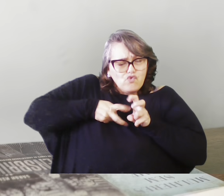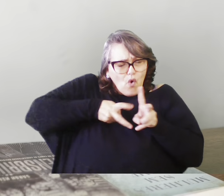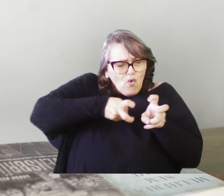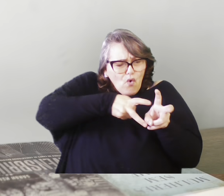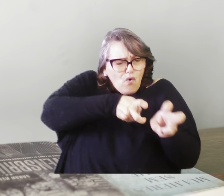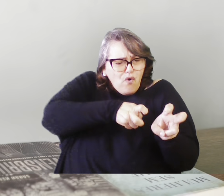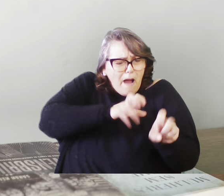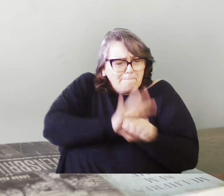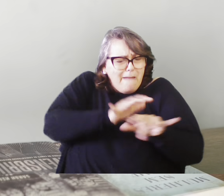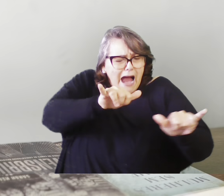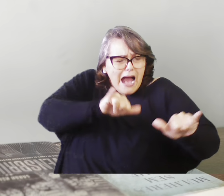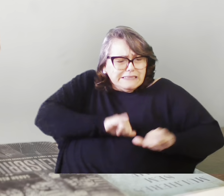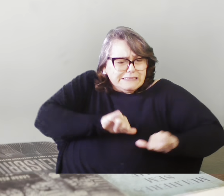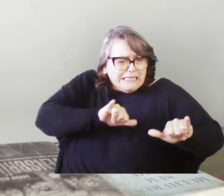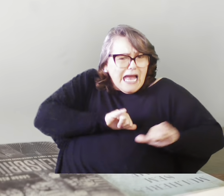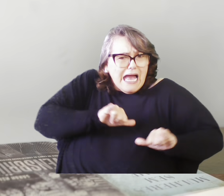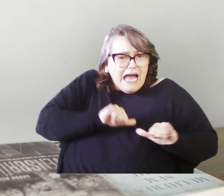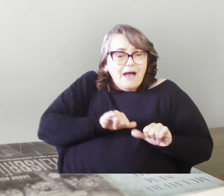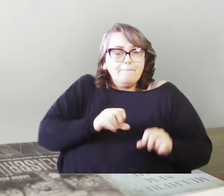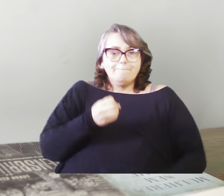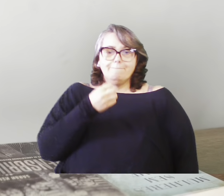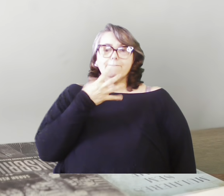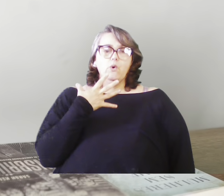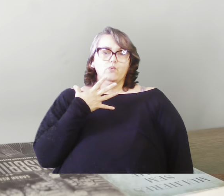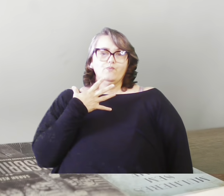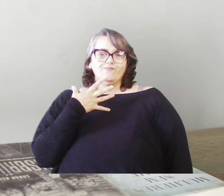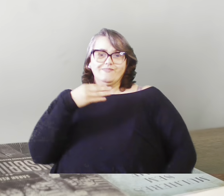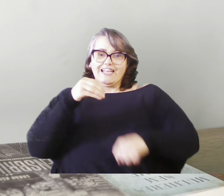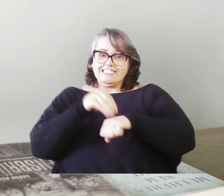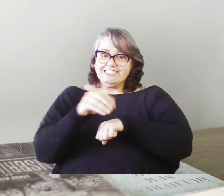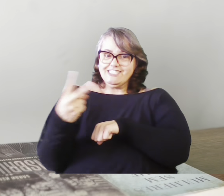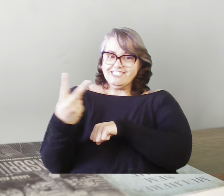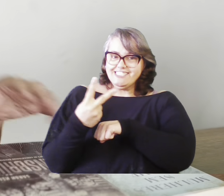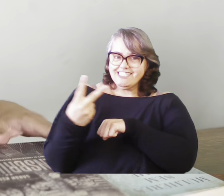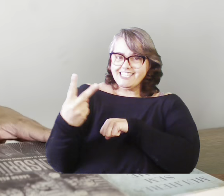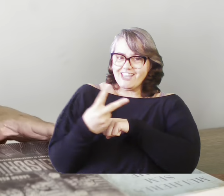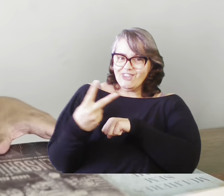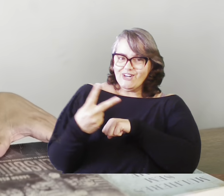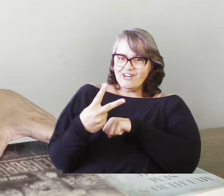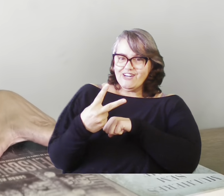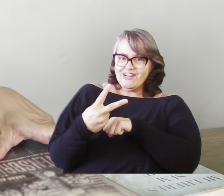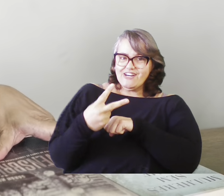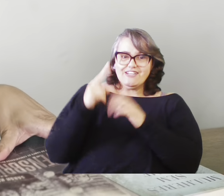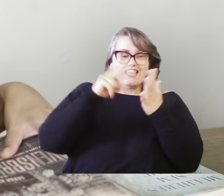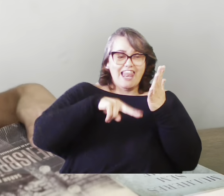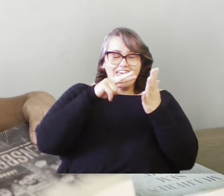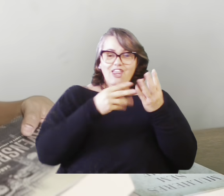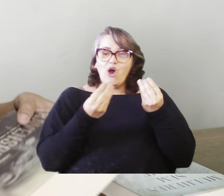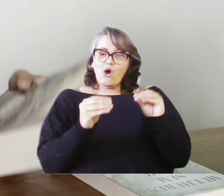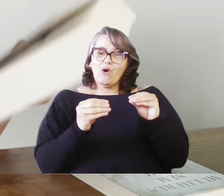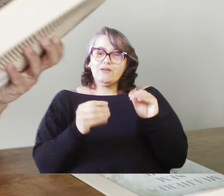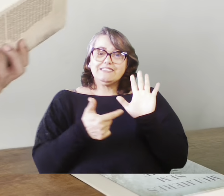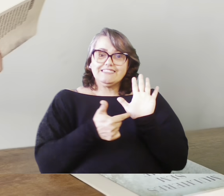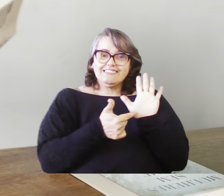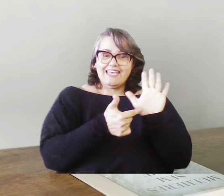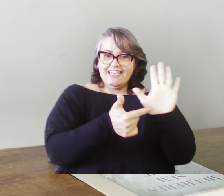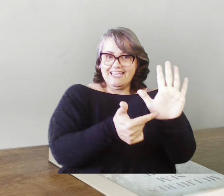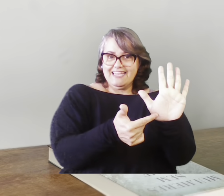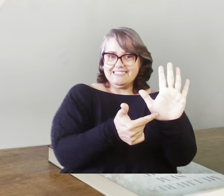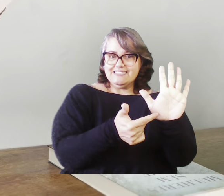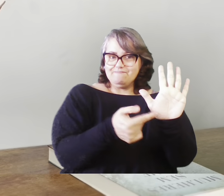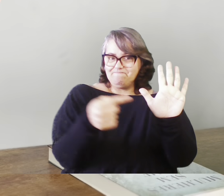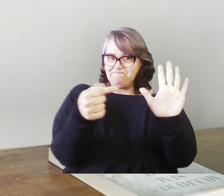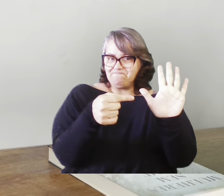foram exploradas para causar mais sofrimento. Bom, então ficam essas duas dicas nesse Vai Lendo de hoje.